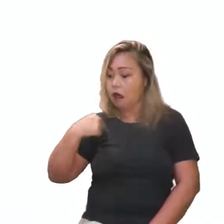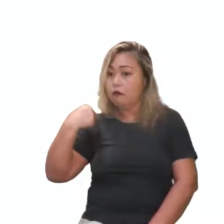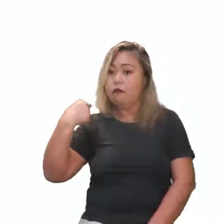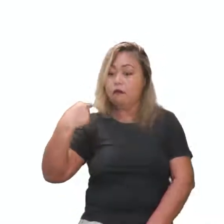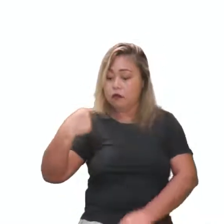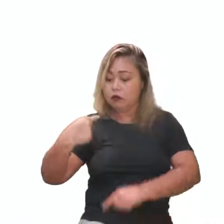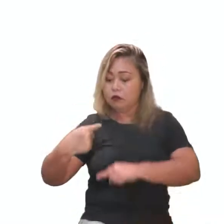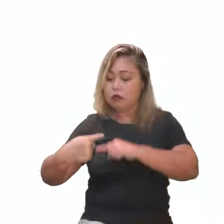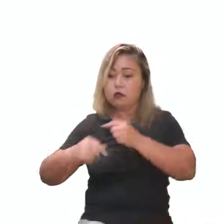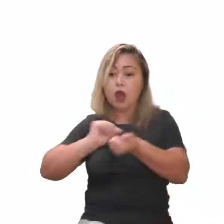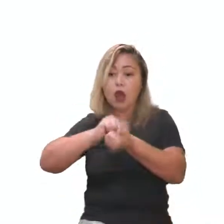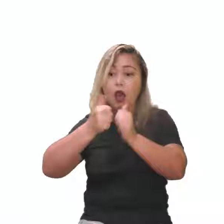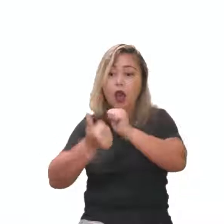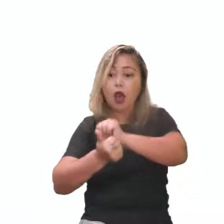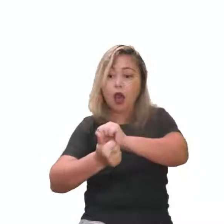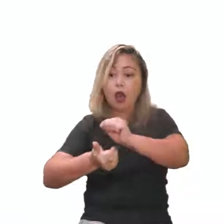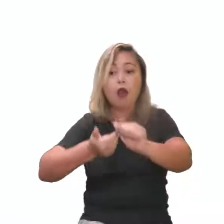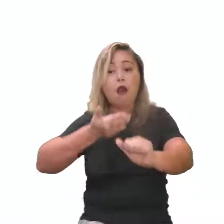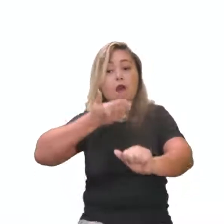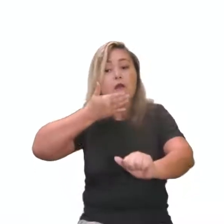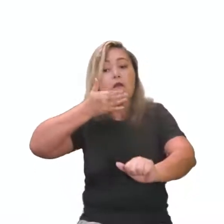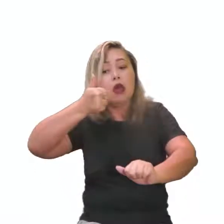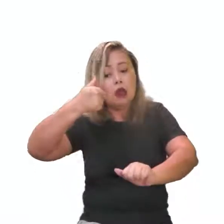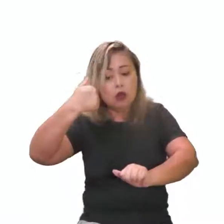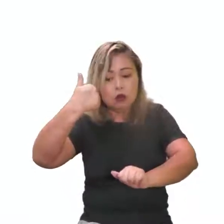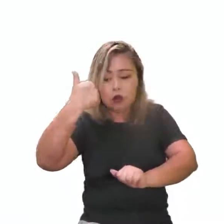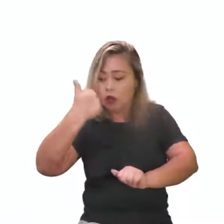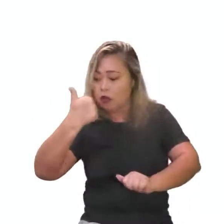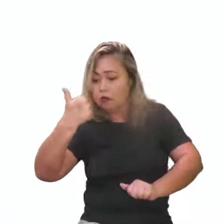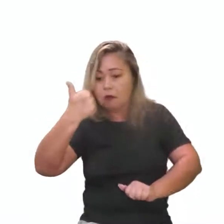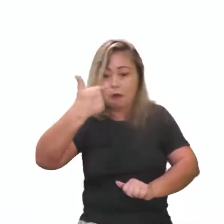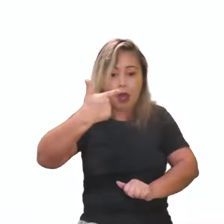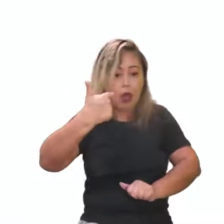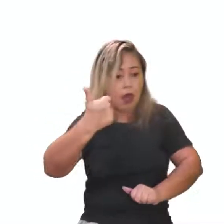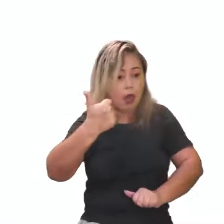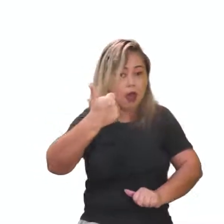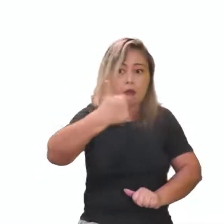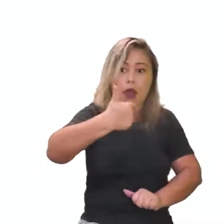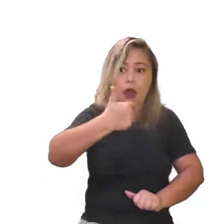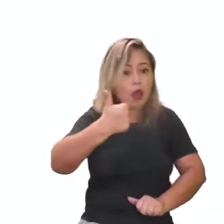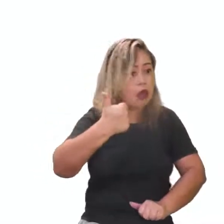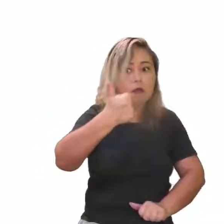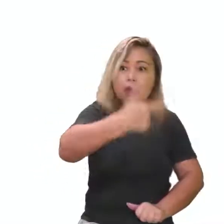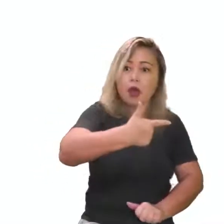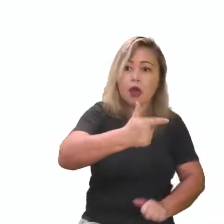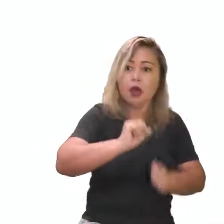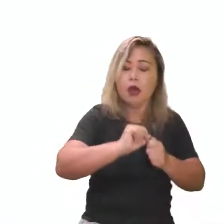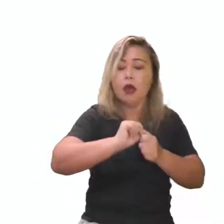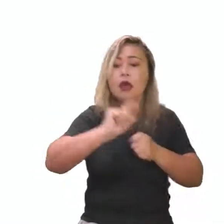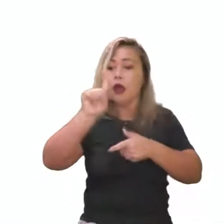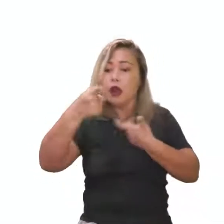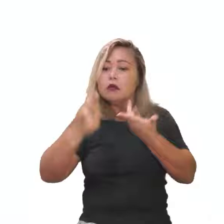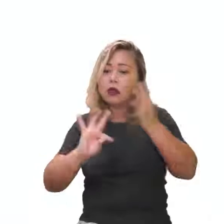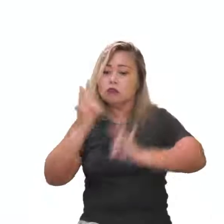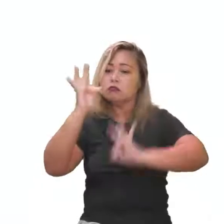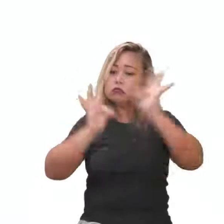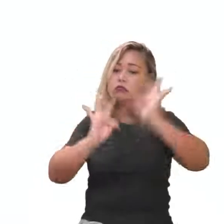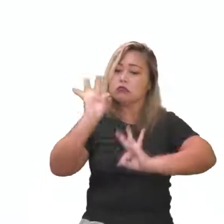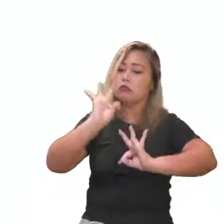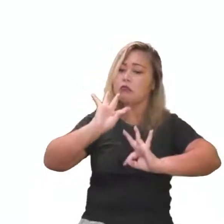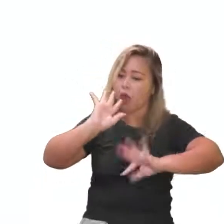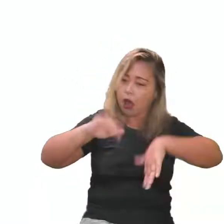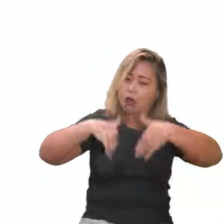evolução, dessas transformações, desse melhoramento, aí a gente quis trazer uma imagem disso mesmo, dessa tecnologia que